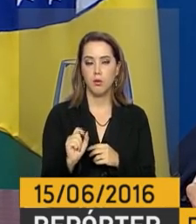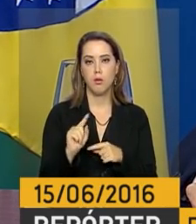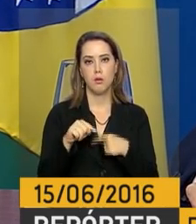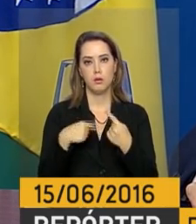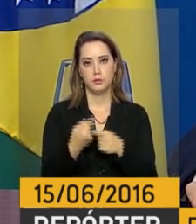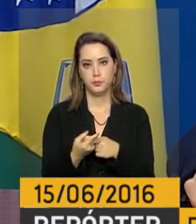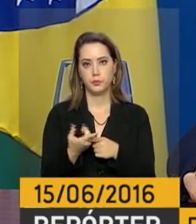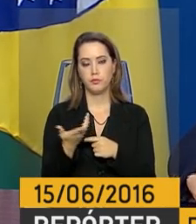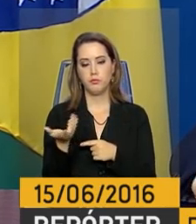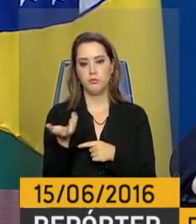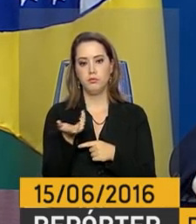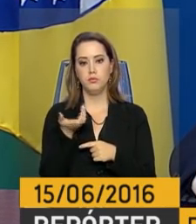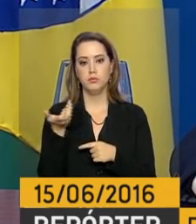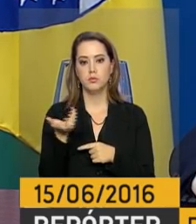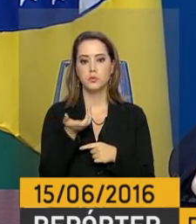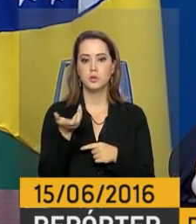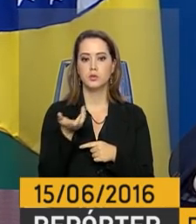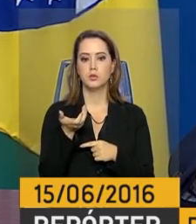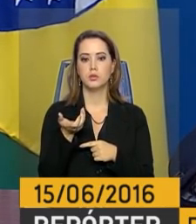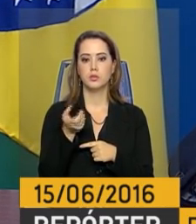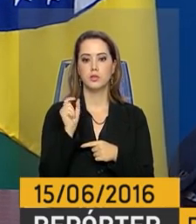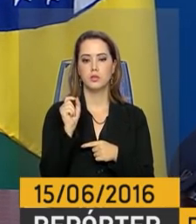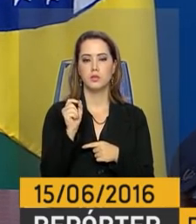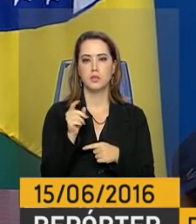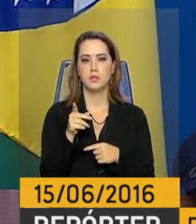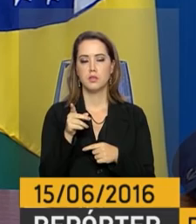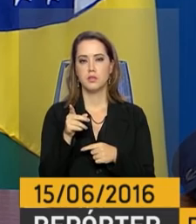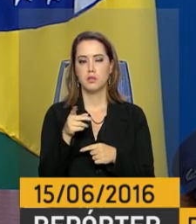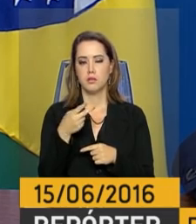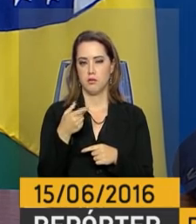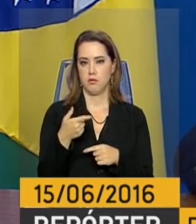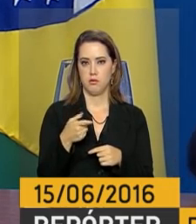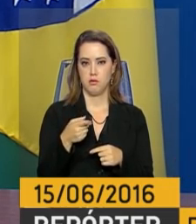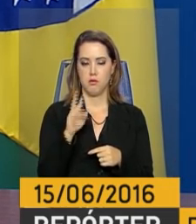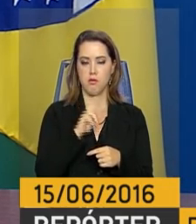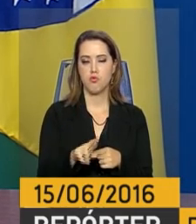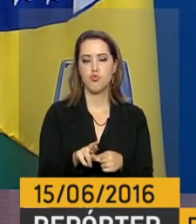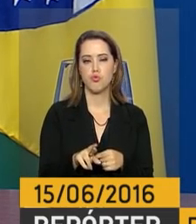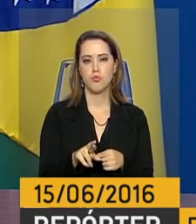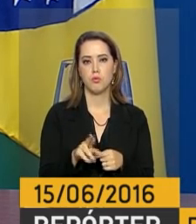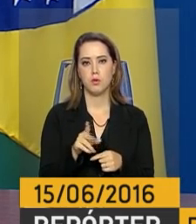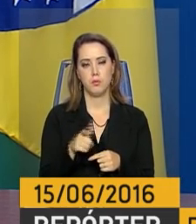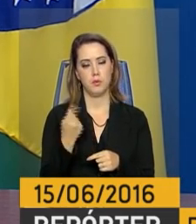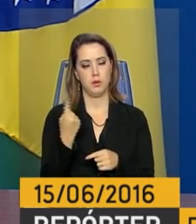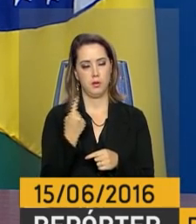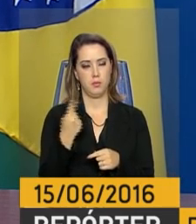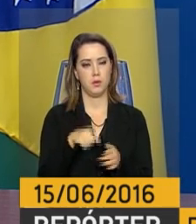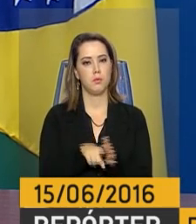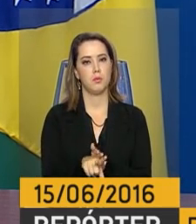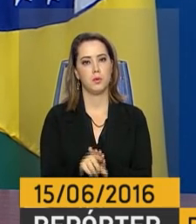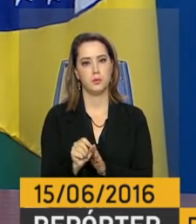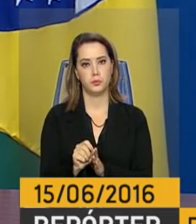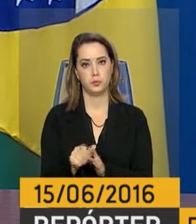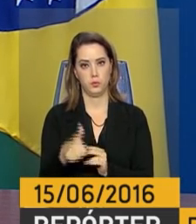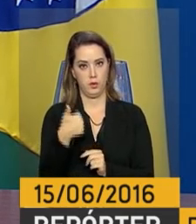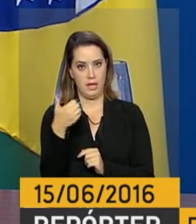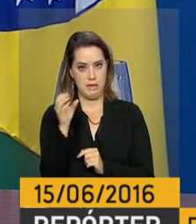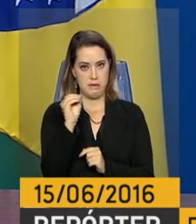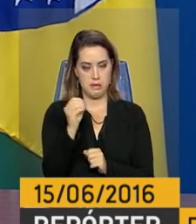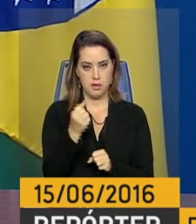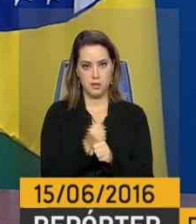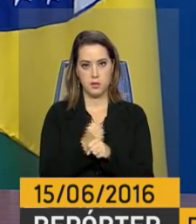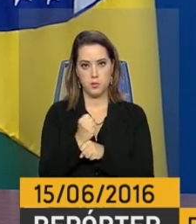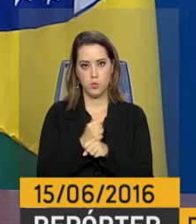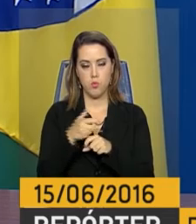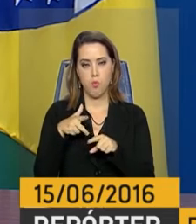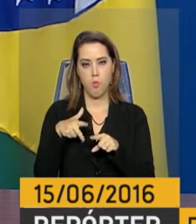depois eu quero eh, que você repita a primeira pergunta. Em relação à questão da revisão no 10º ano, o